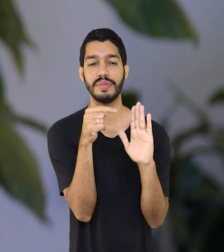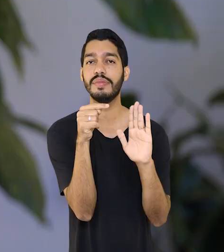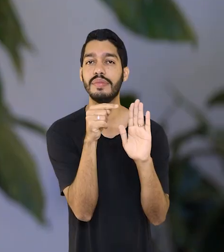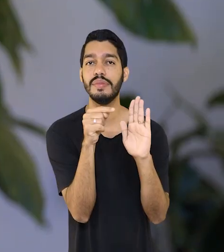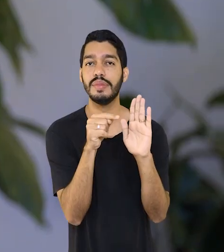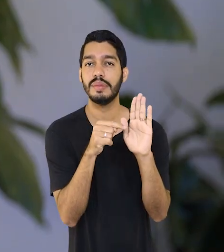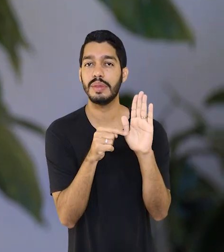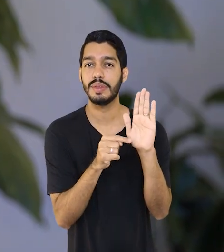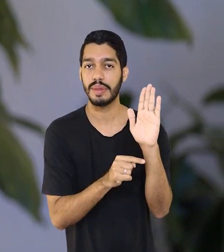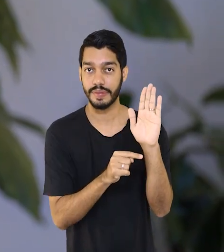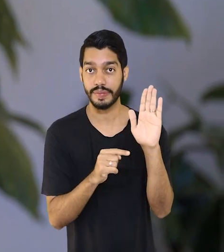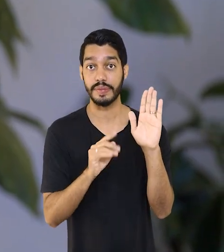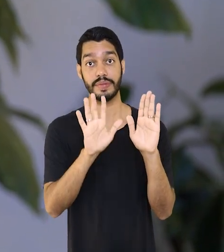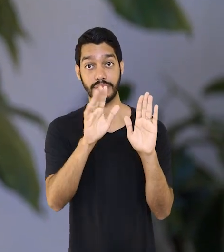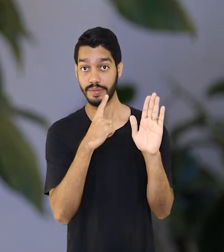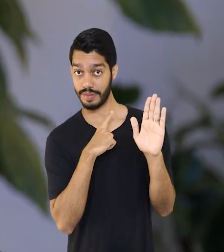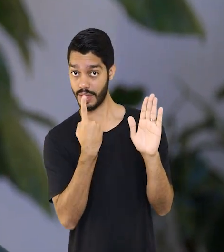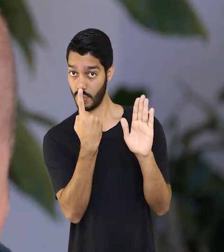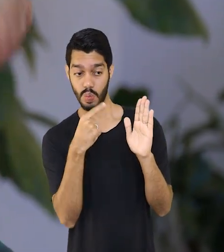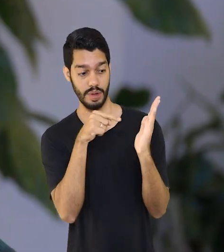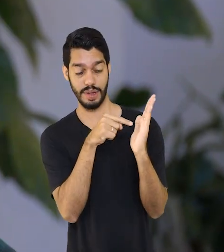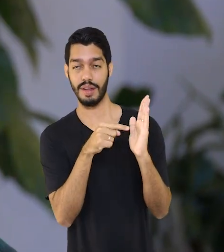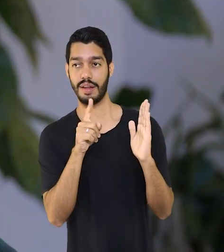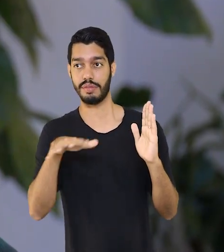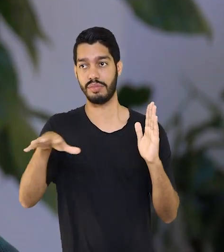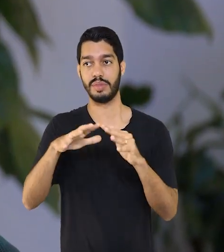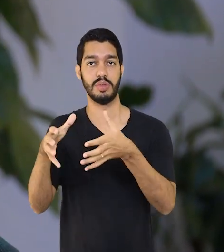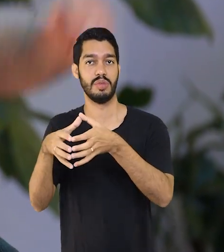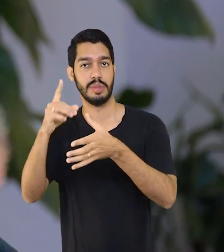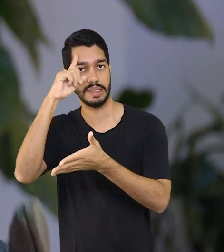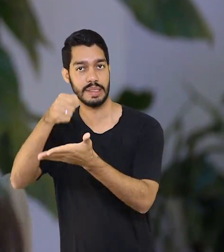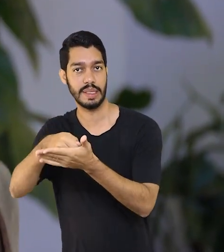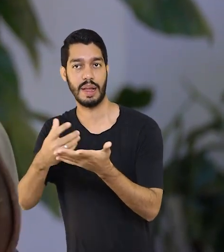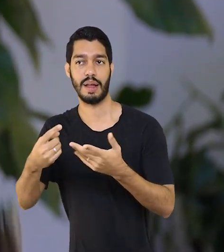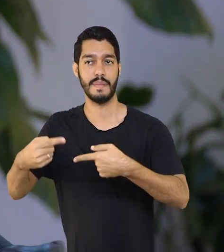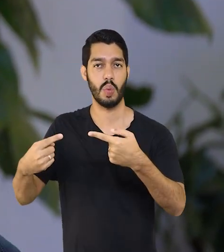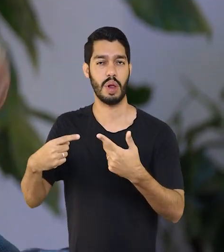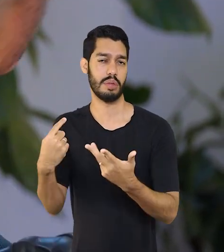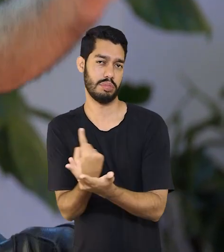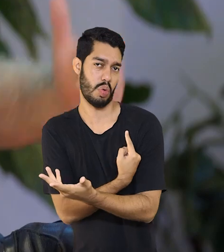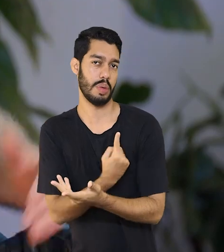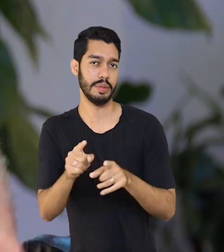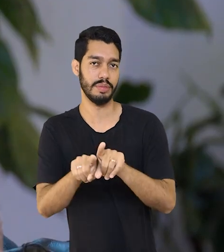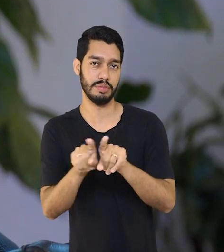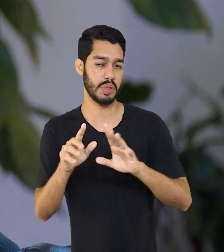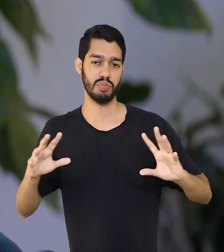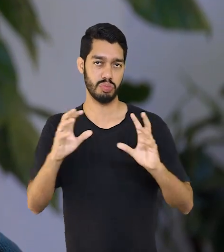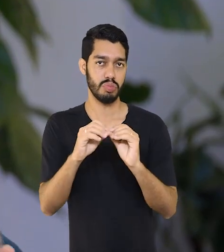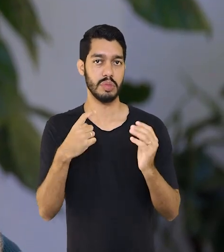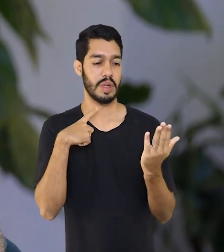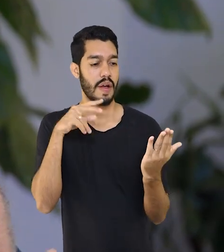um sumário para tomadores de decisão, que é para os executivos, os políticos, e nós todos lermos,